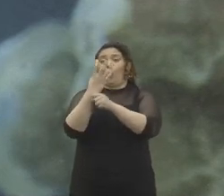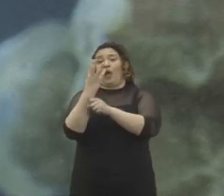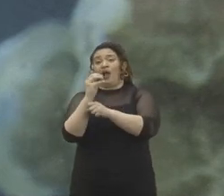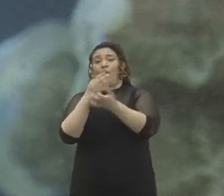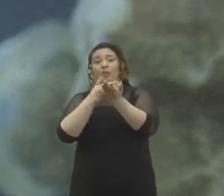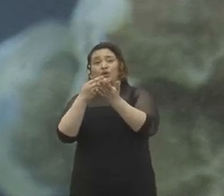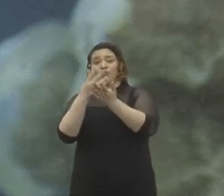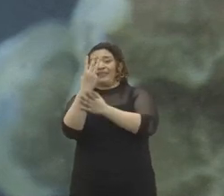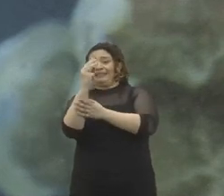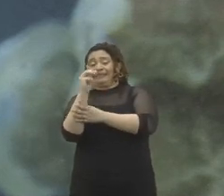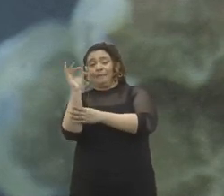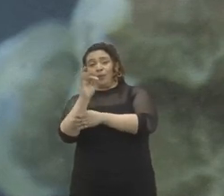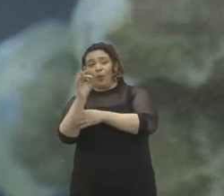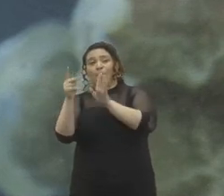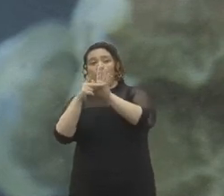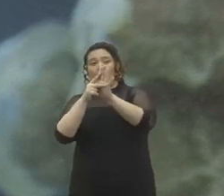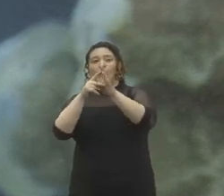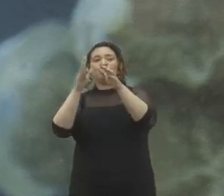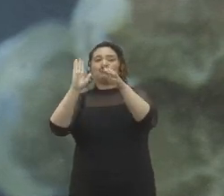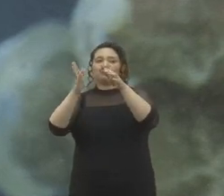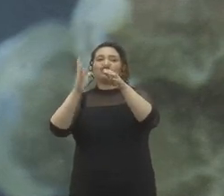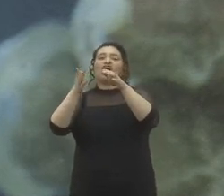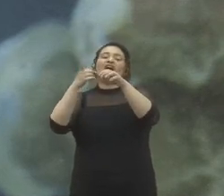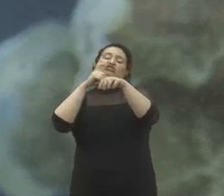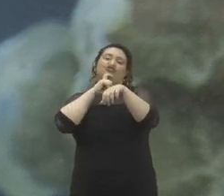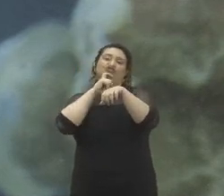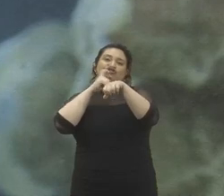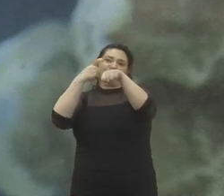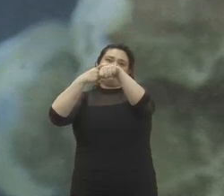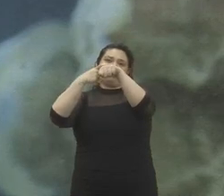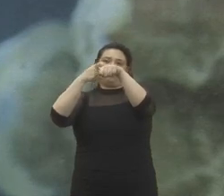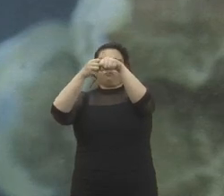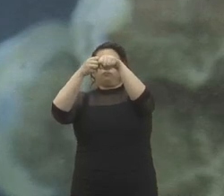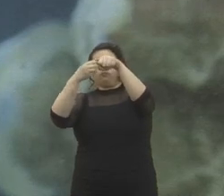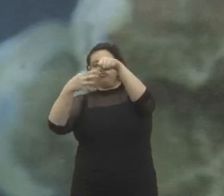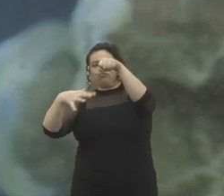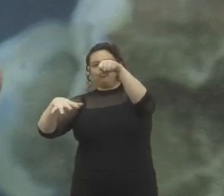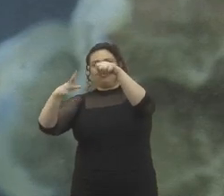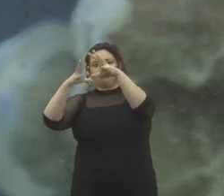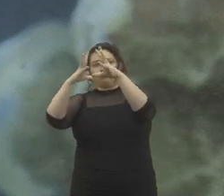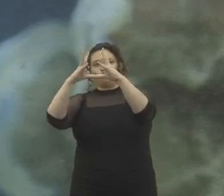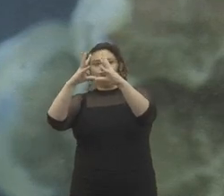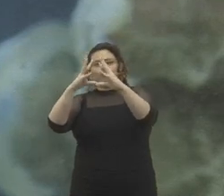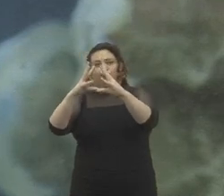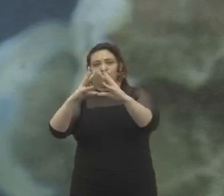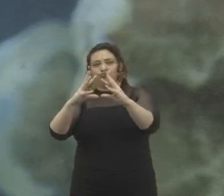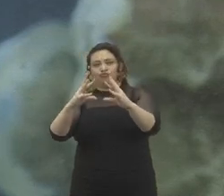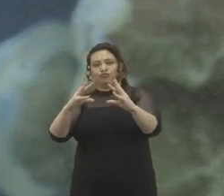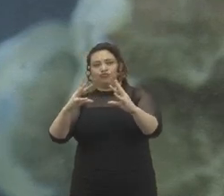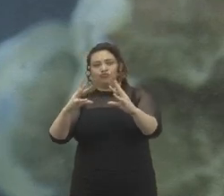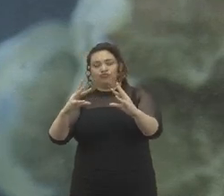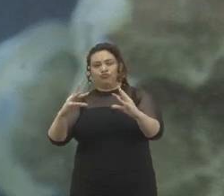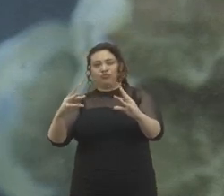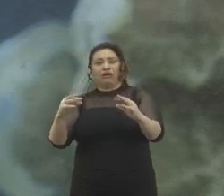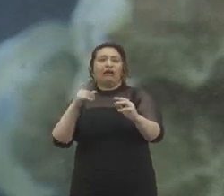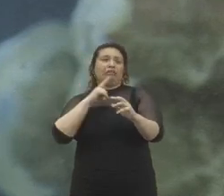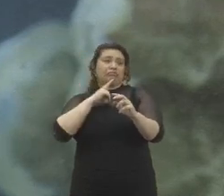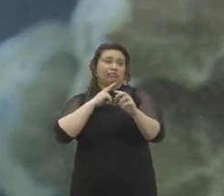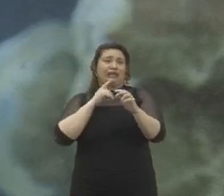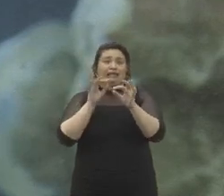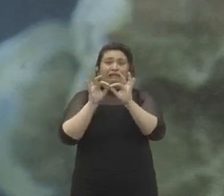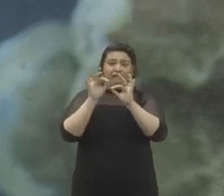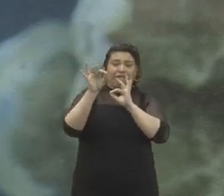de 30% do do da sua quantidade de gelo é uma quantidade bestial assim são é uma língua de gelo de 160